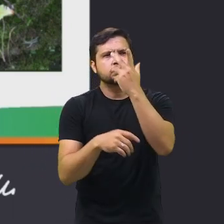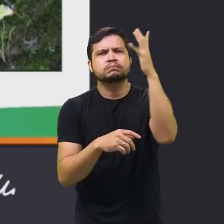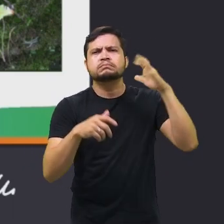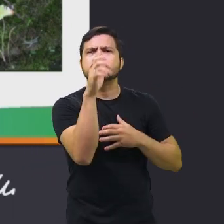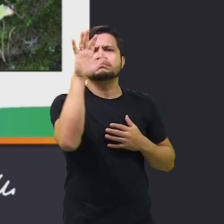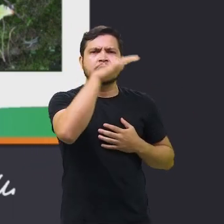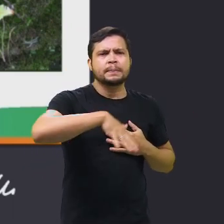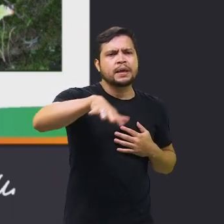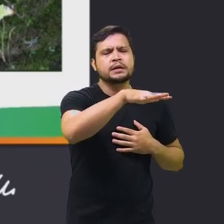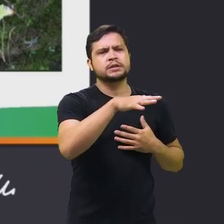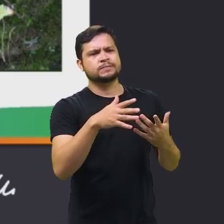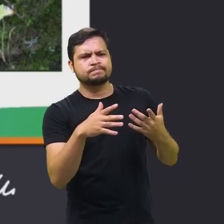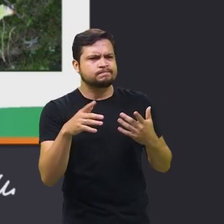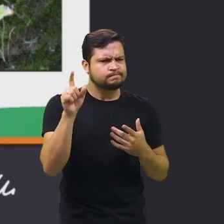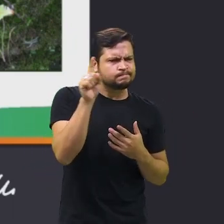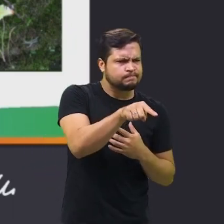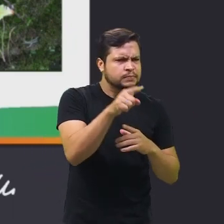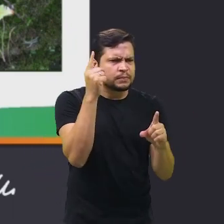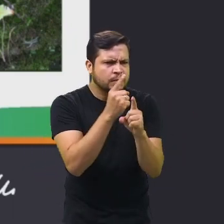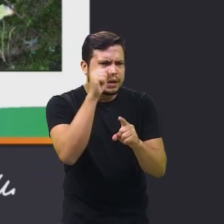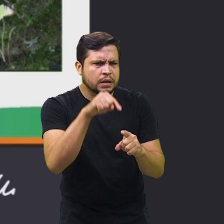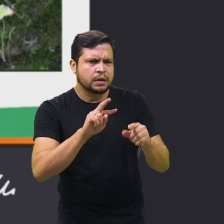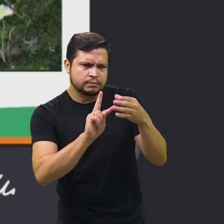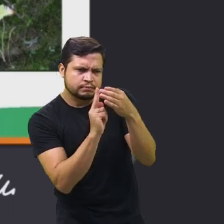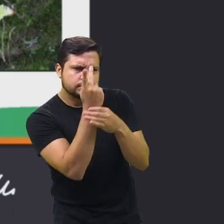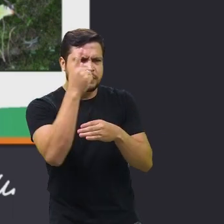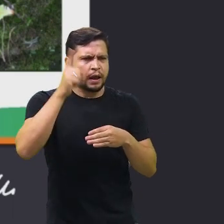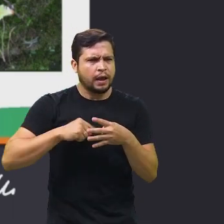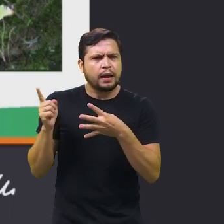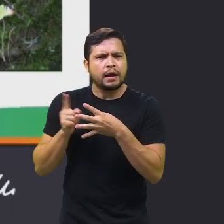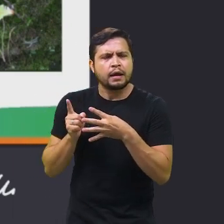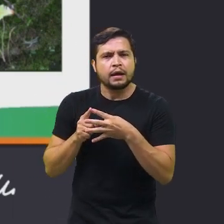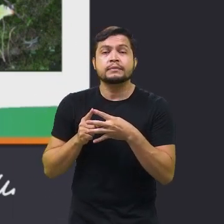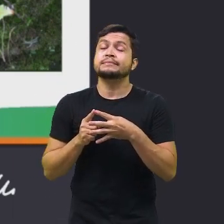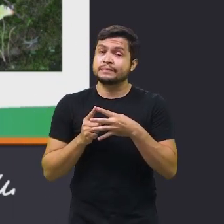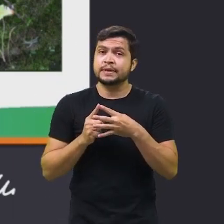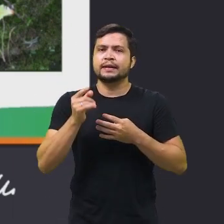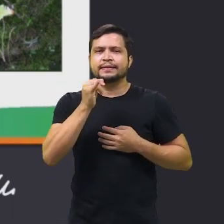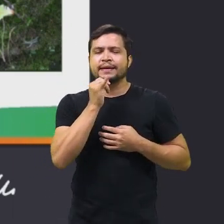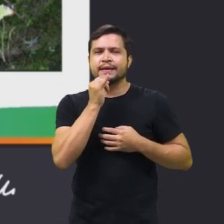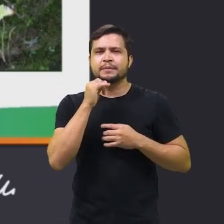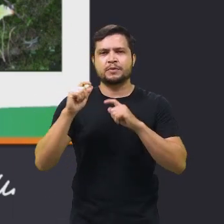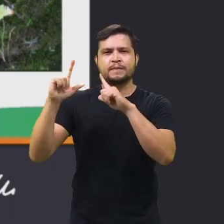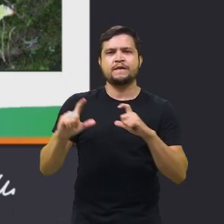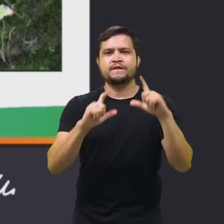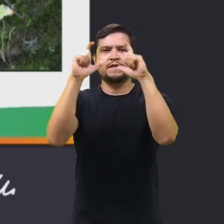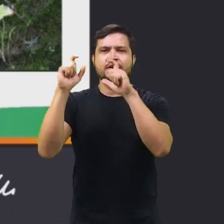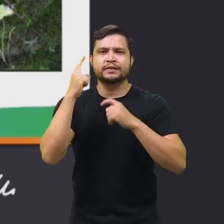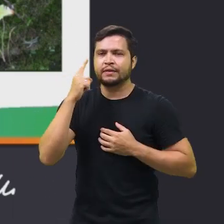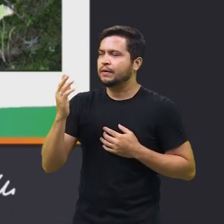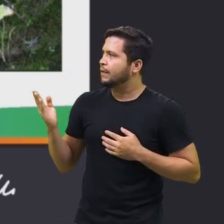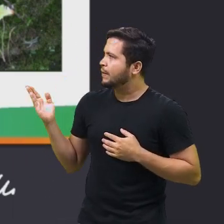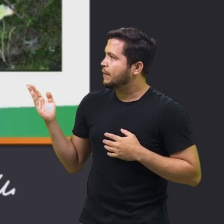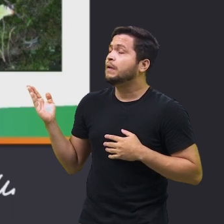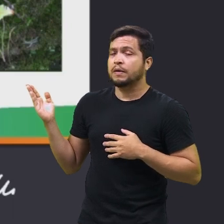dizer que aquela dali é uma briófita? É partindo desses representantes, como os musgos, né, que são essas plantas, às vezes, que fazem um